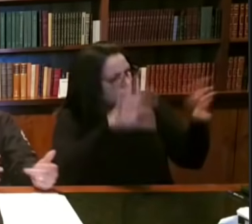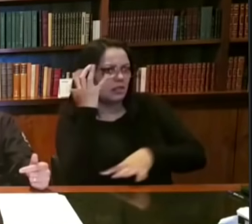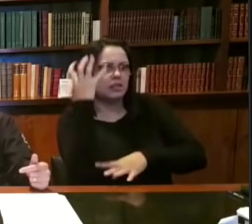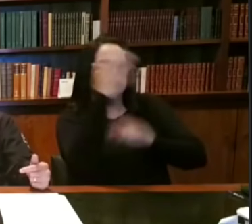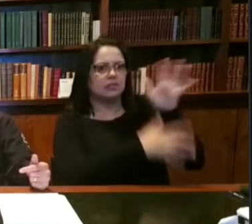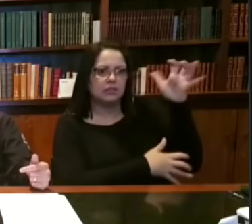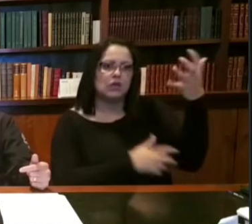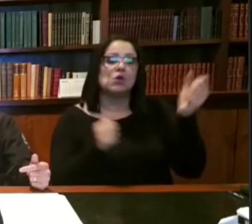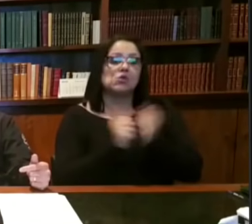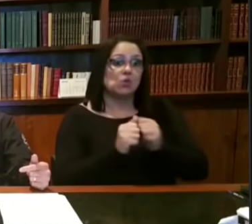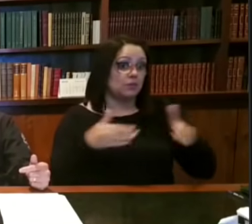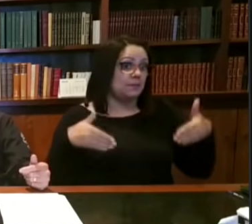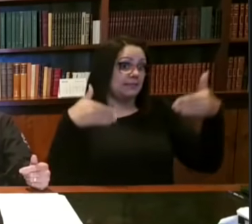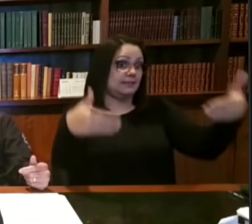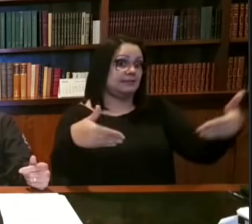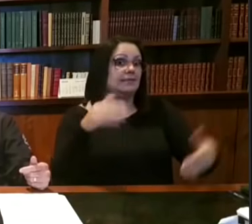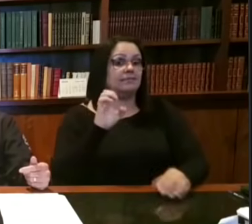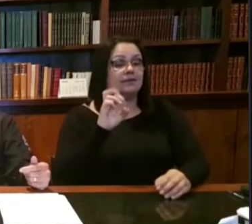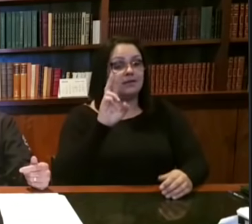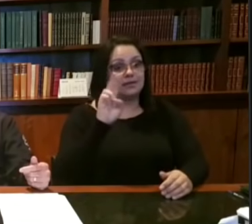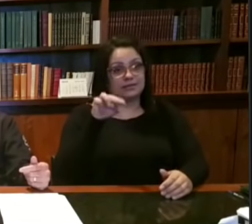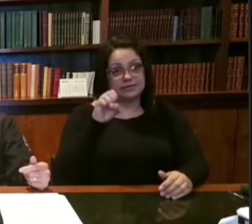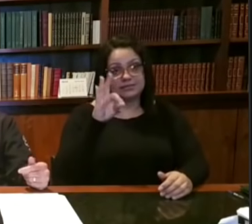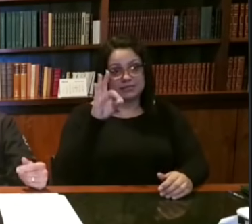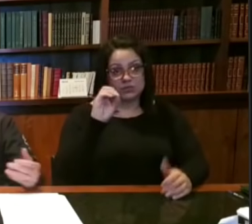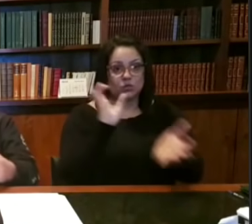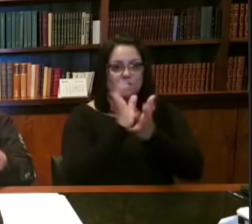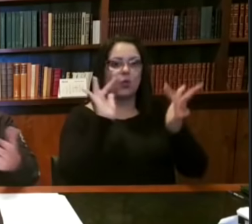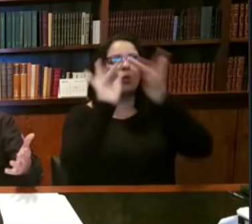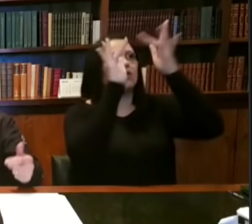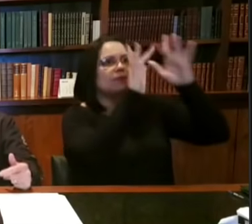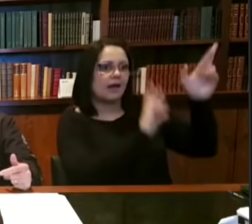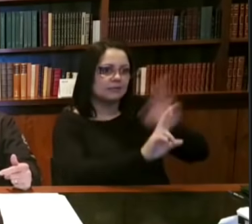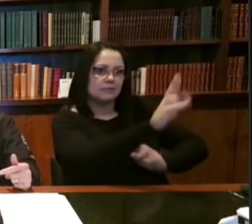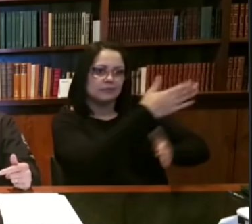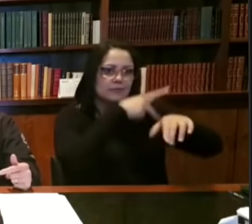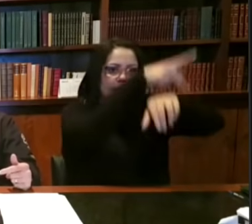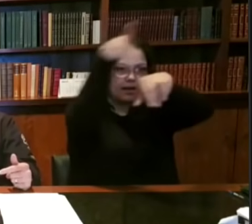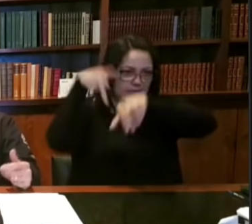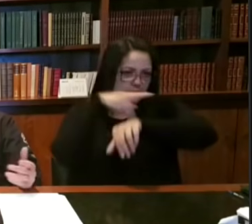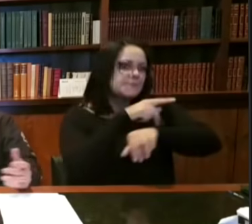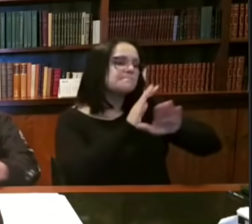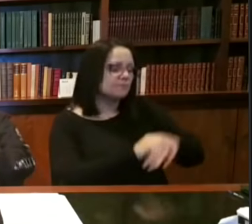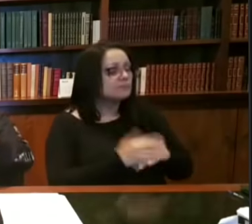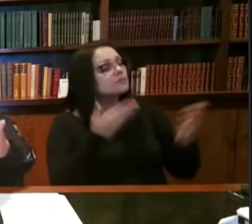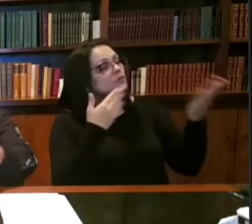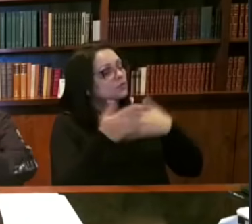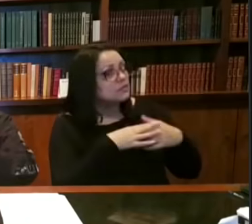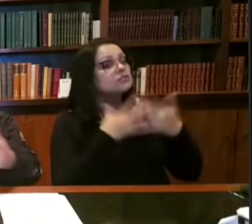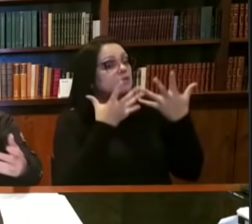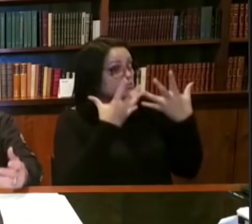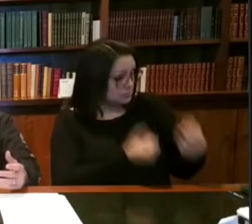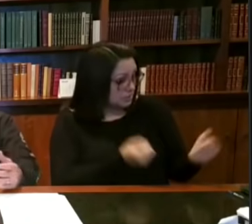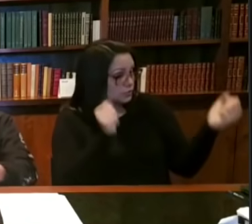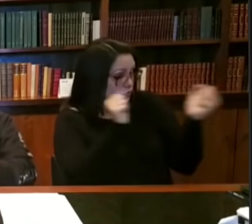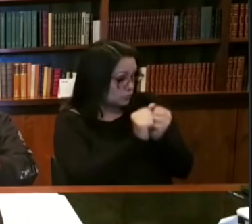estava juntamente com o ministro Ernesto Araújo, ali das Relações Exteriores, e nos prontificamos para ela a viajar para a